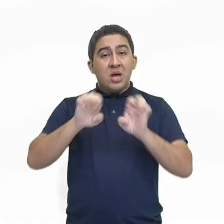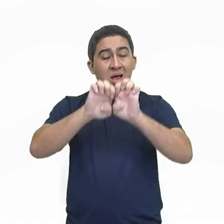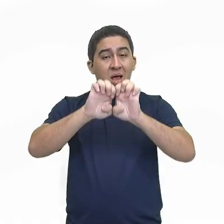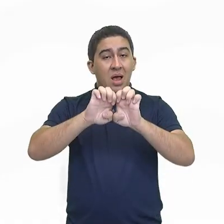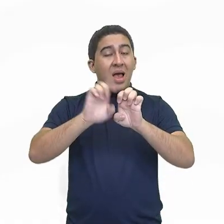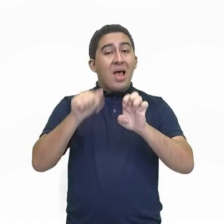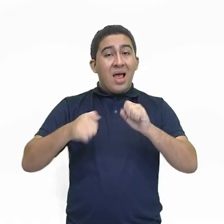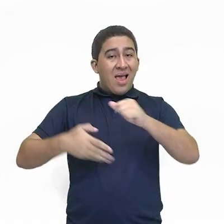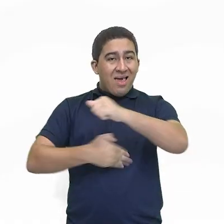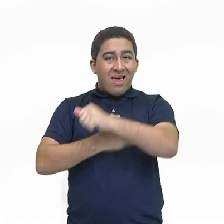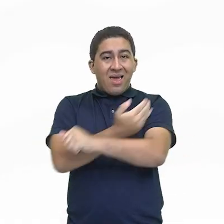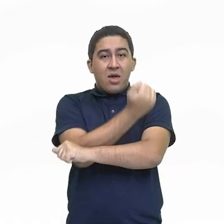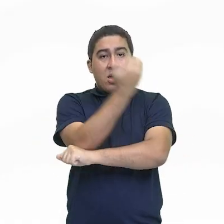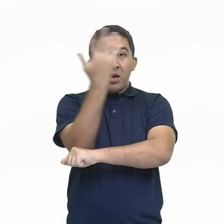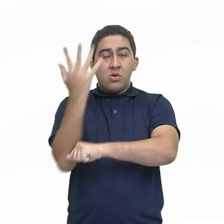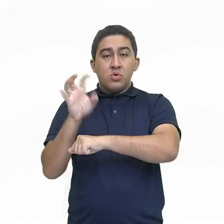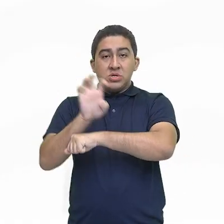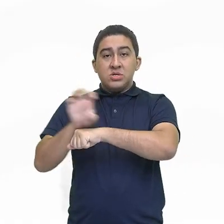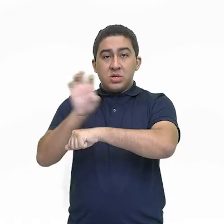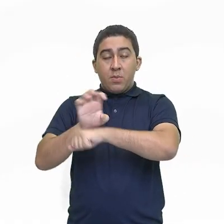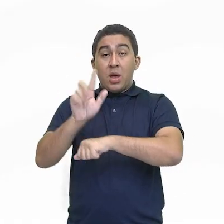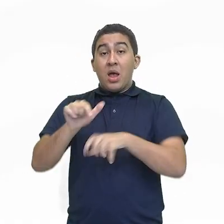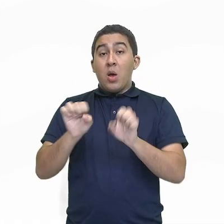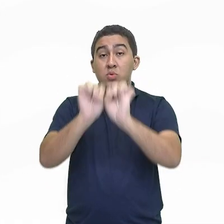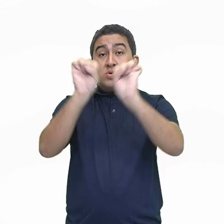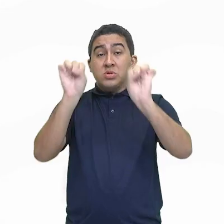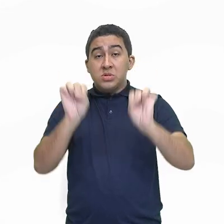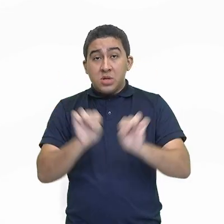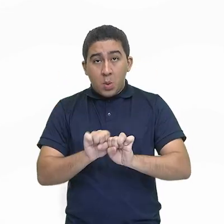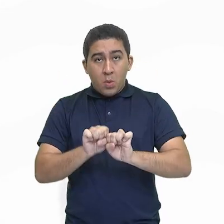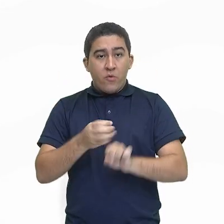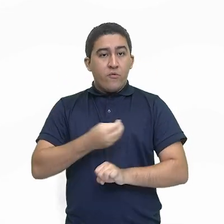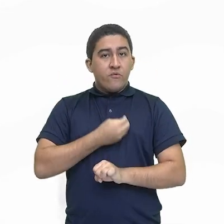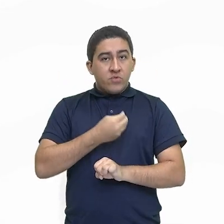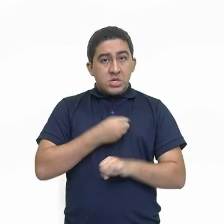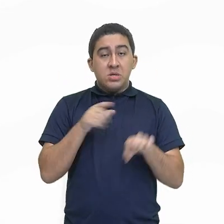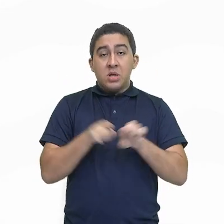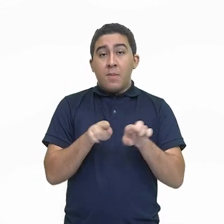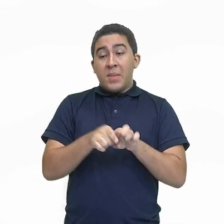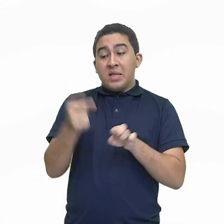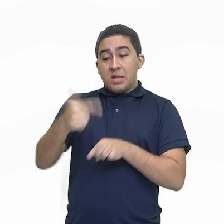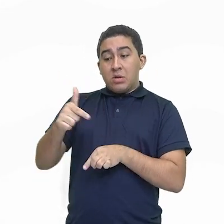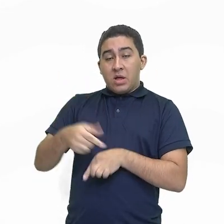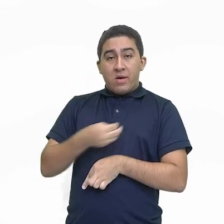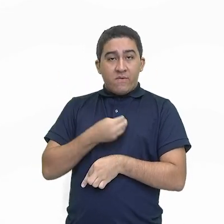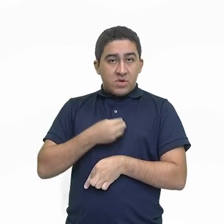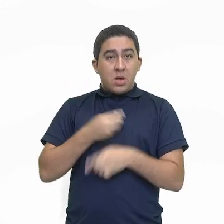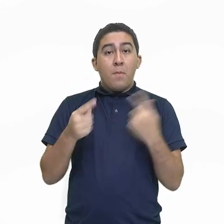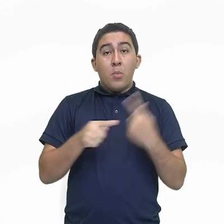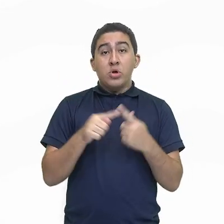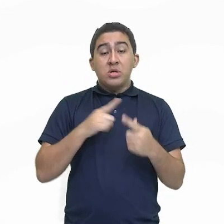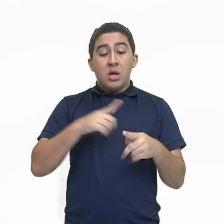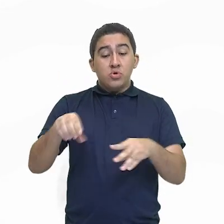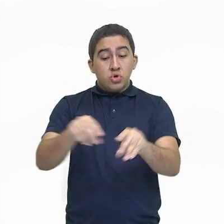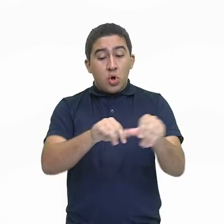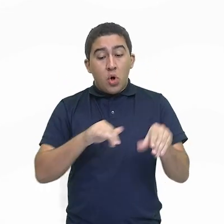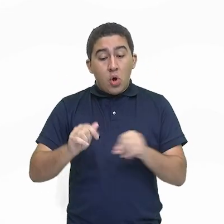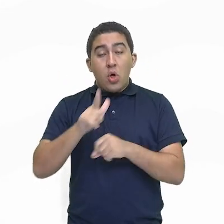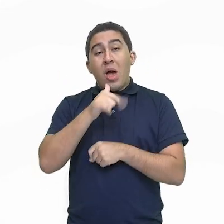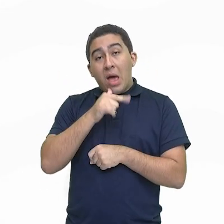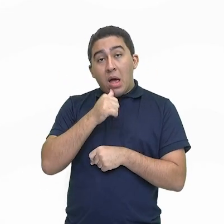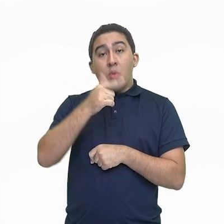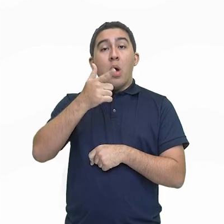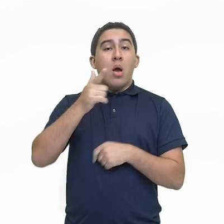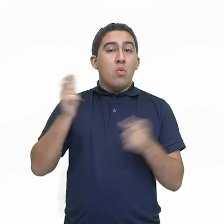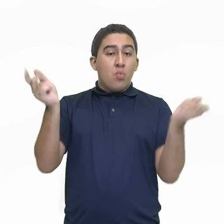ecossistema. É um conjunto de seres vivos e não vivos, porque já inclui o solo, a água, o ar,